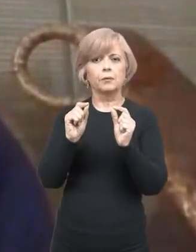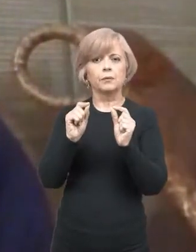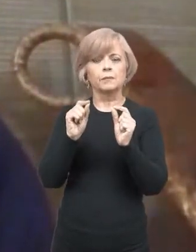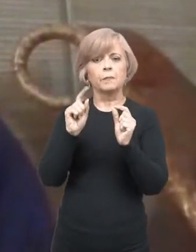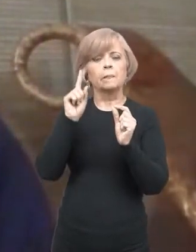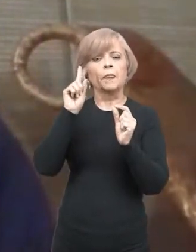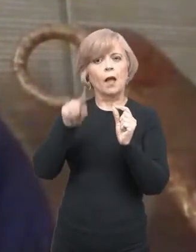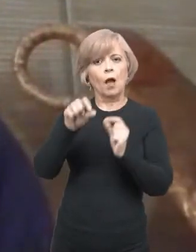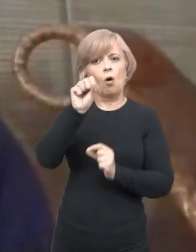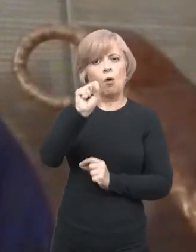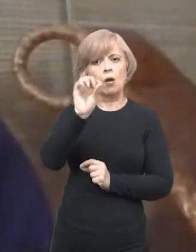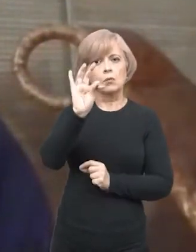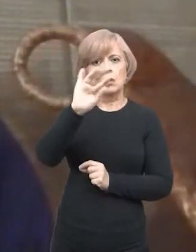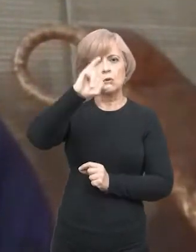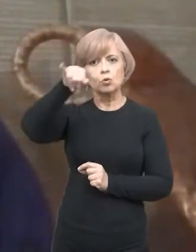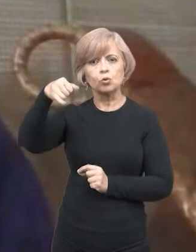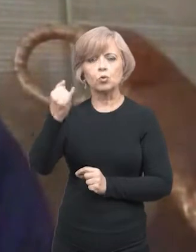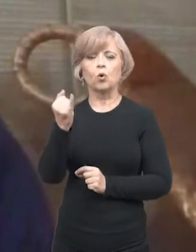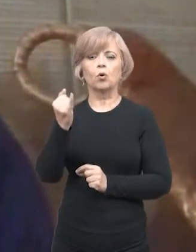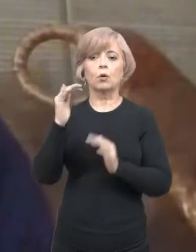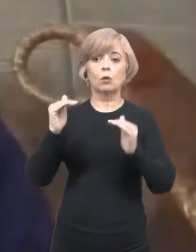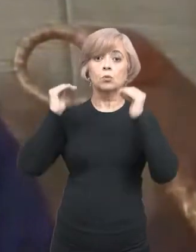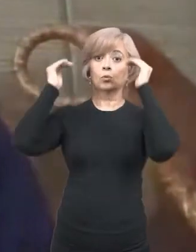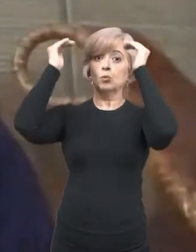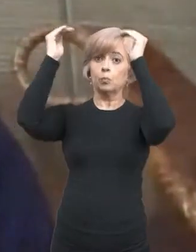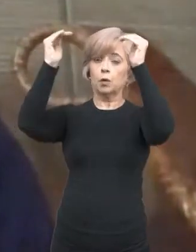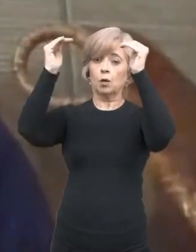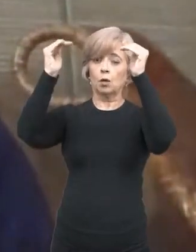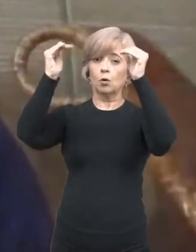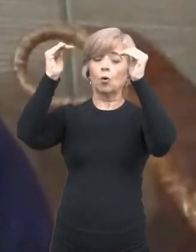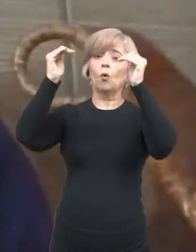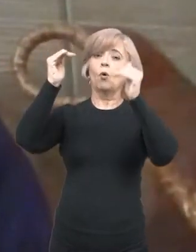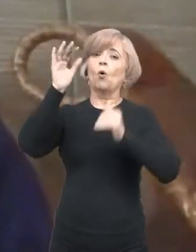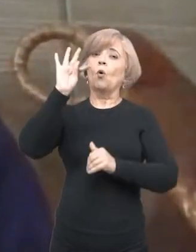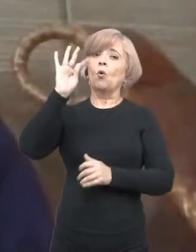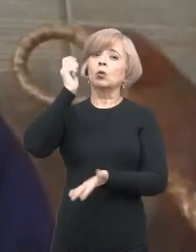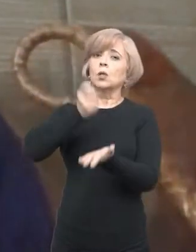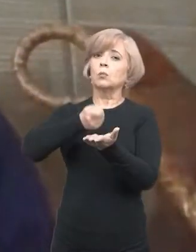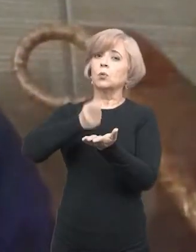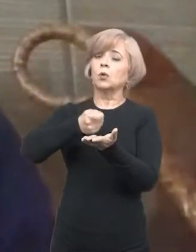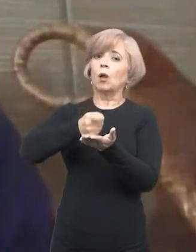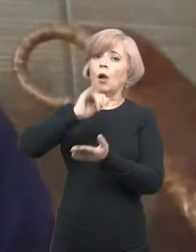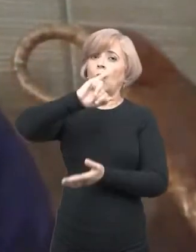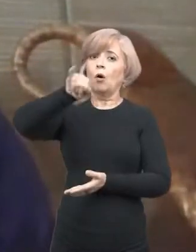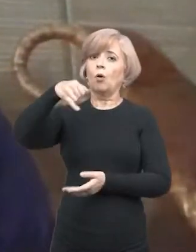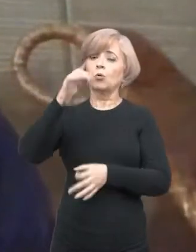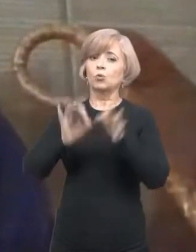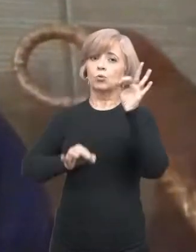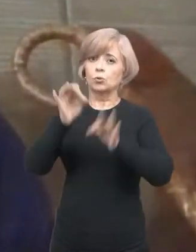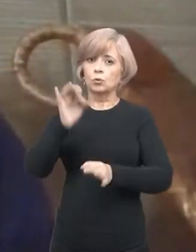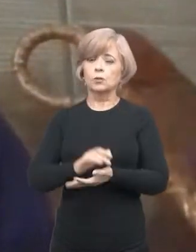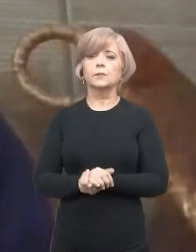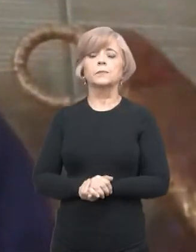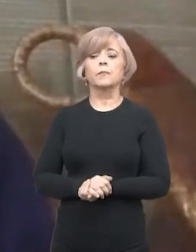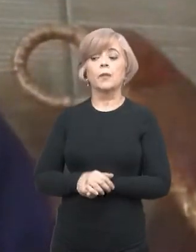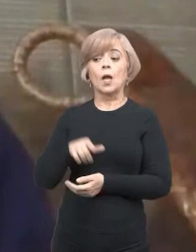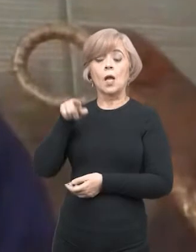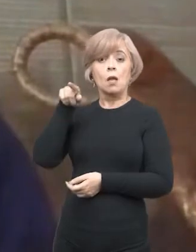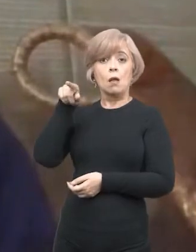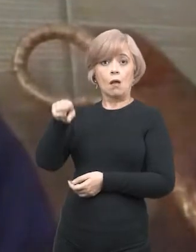para o STJ, por questão de competência definida na Constituição, e no